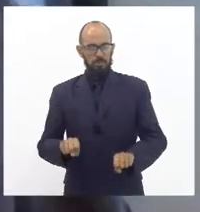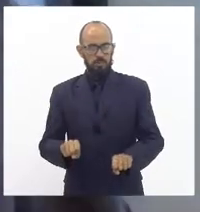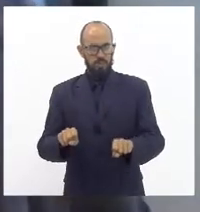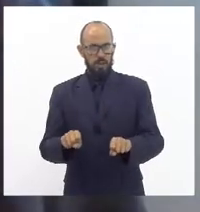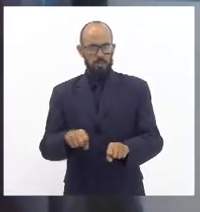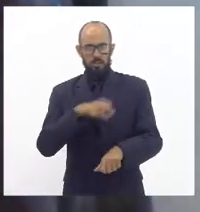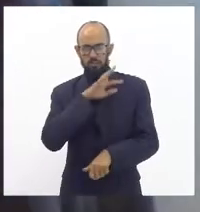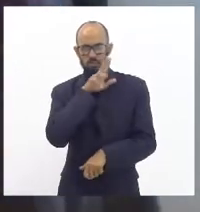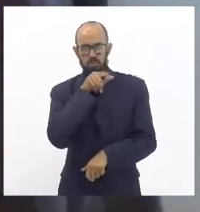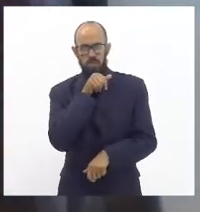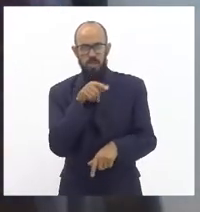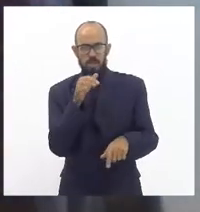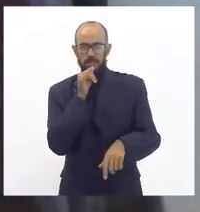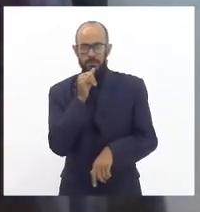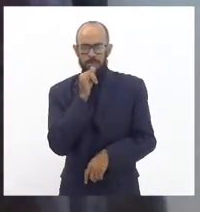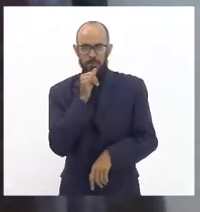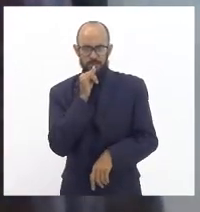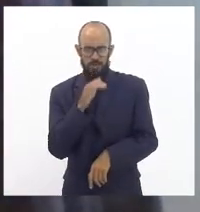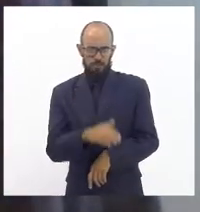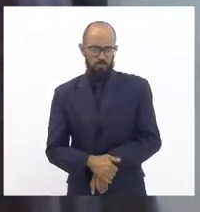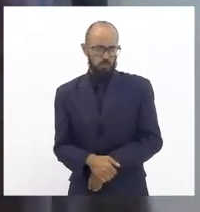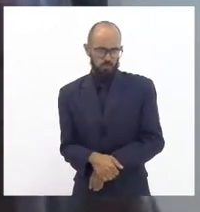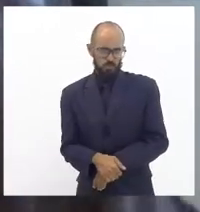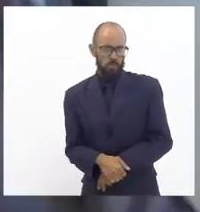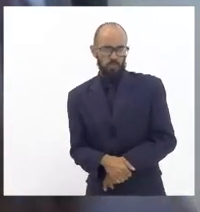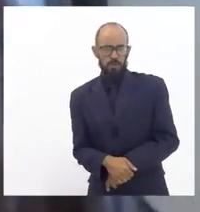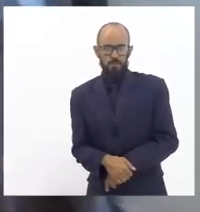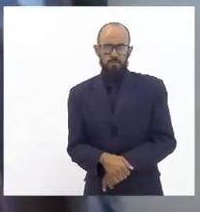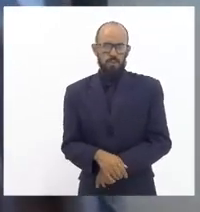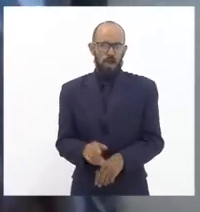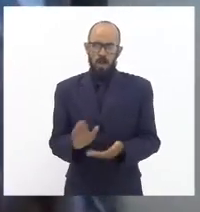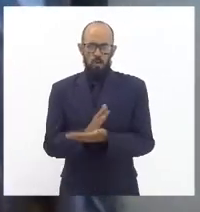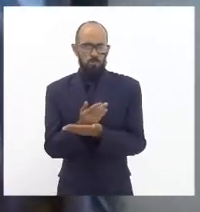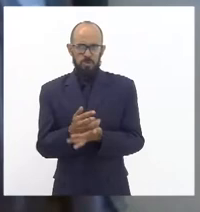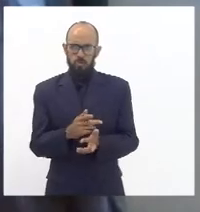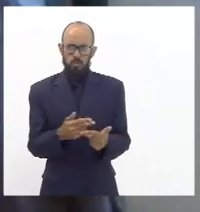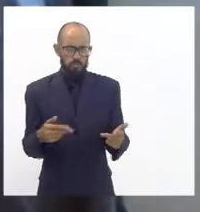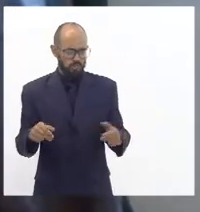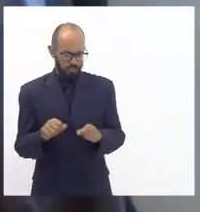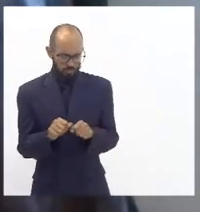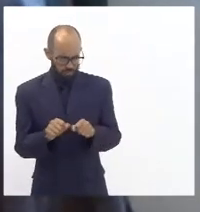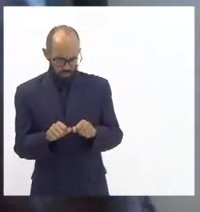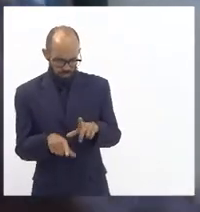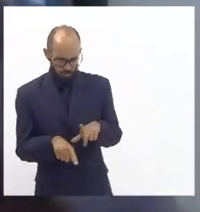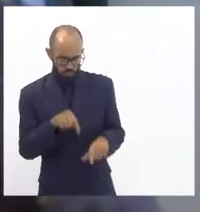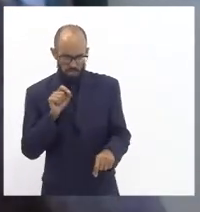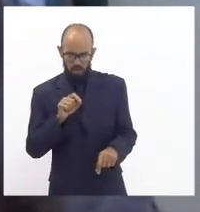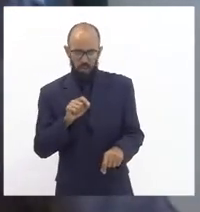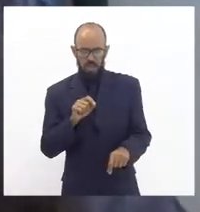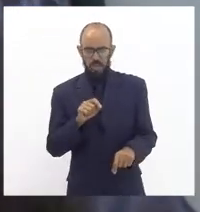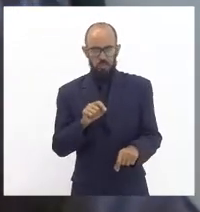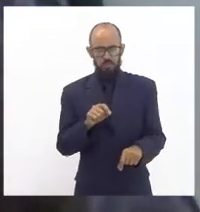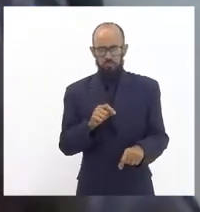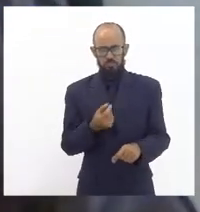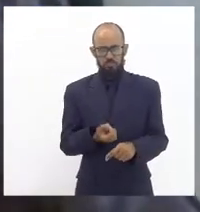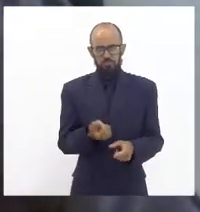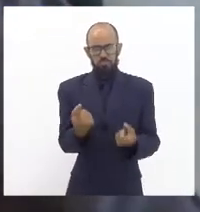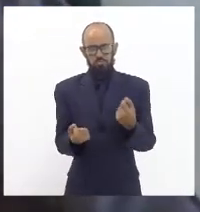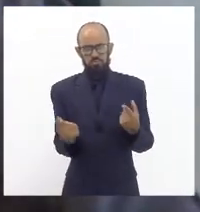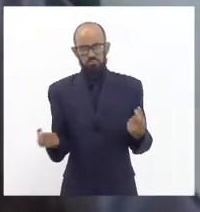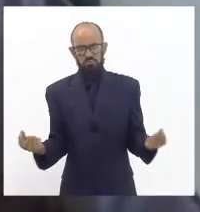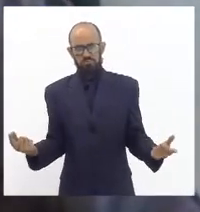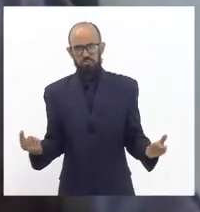a coisas que são feitas é é por sorteio aleatóriamente Então esse